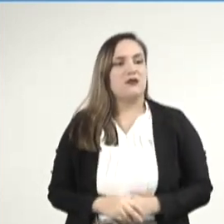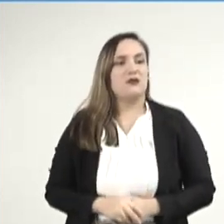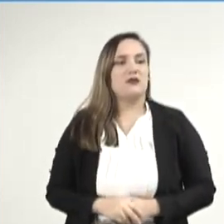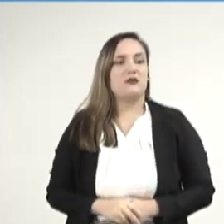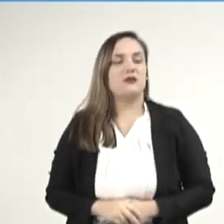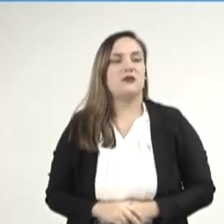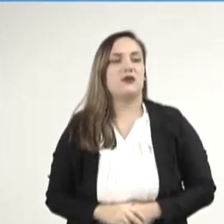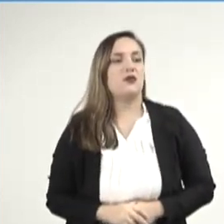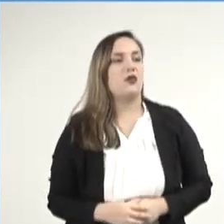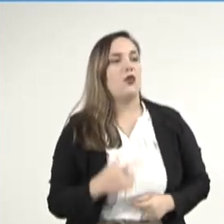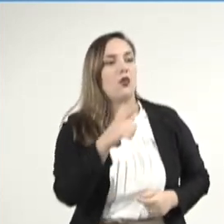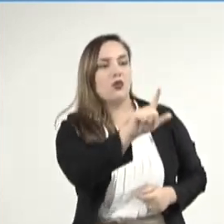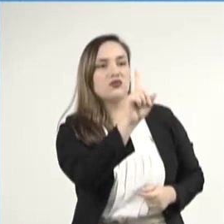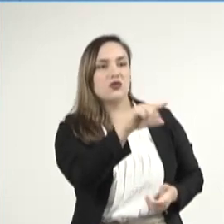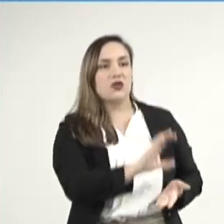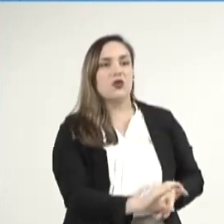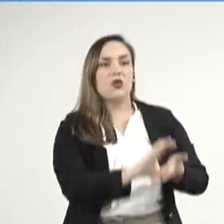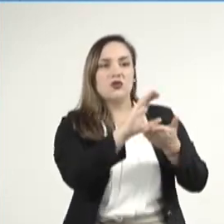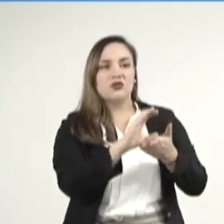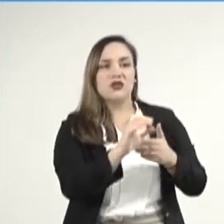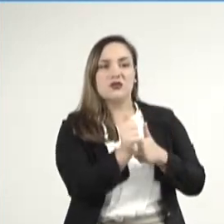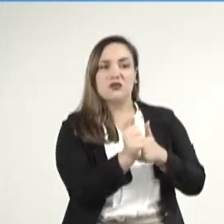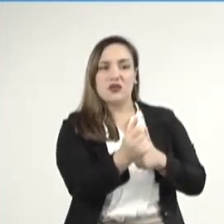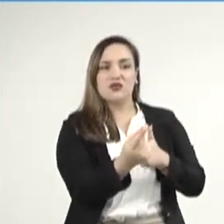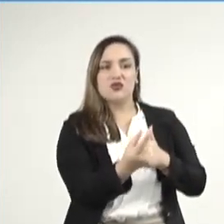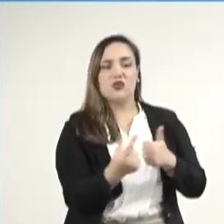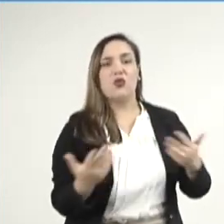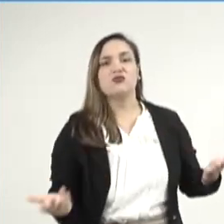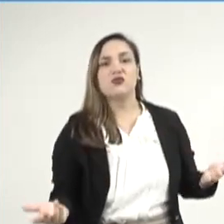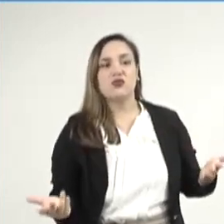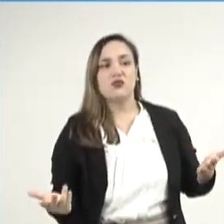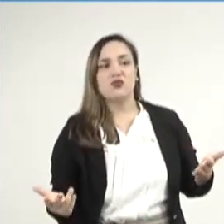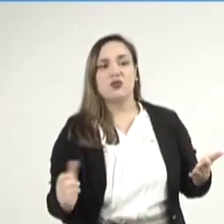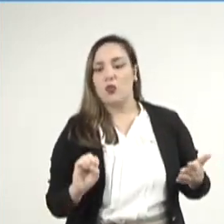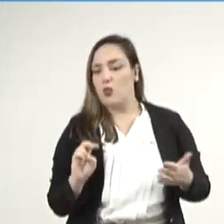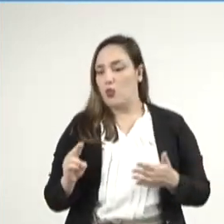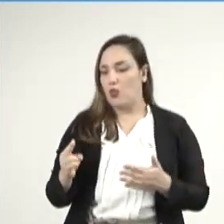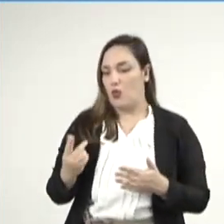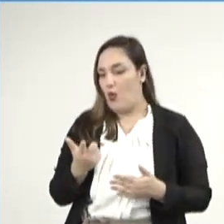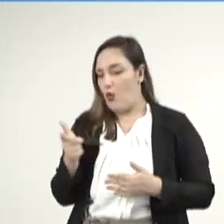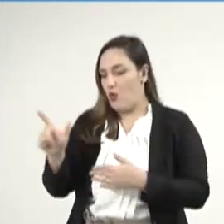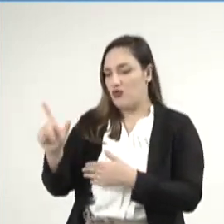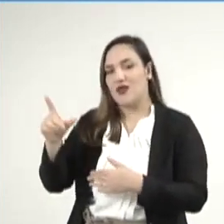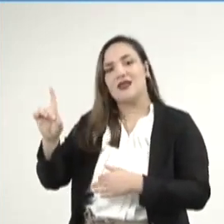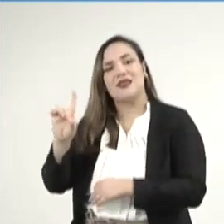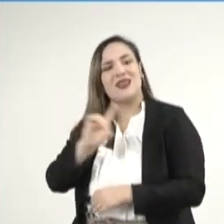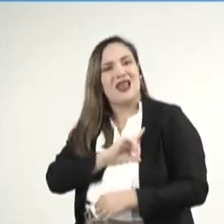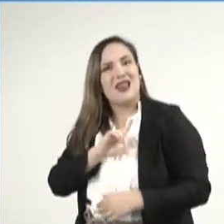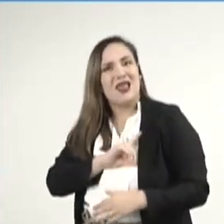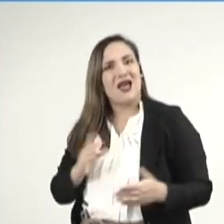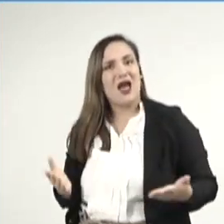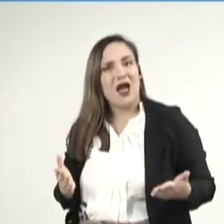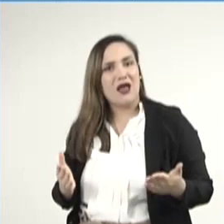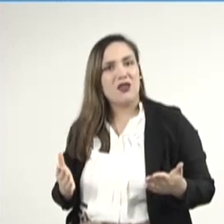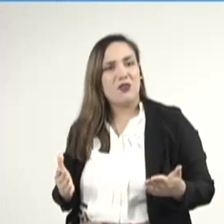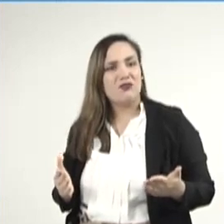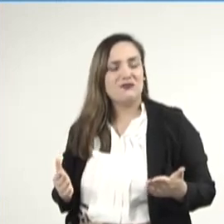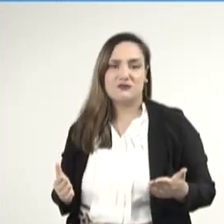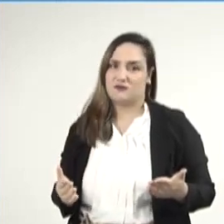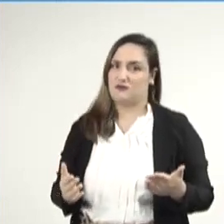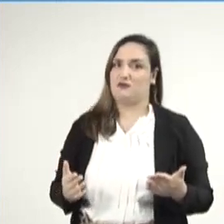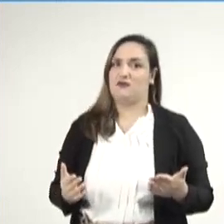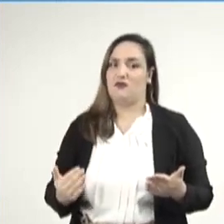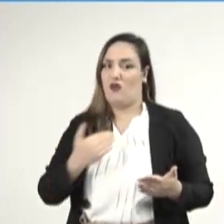outro é conselheiro do Tribunal de Contas, e o outro é um delegado. Quer dizer, o